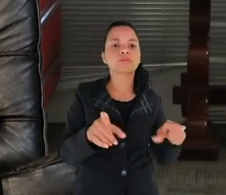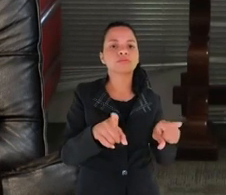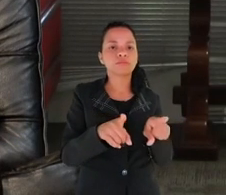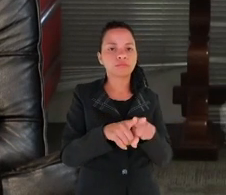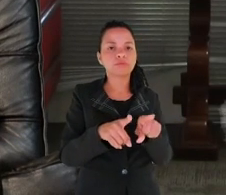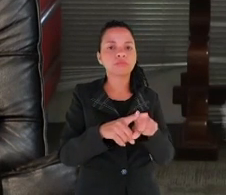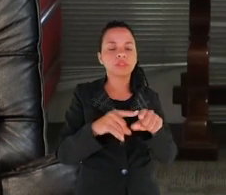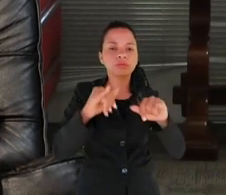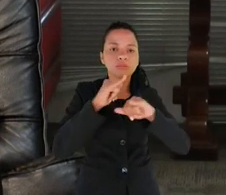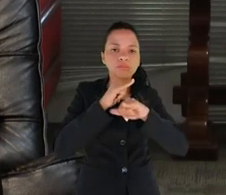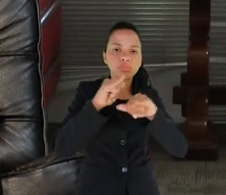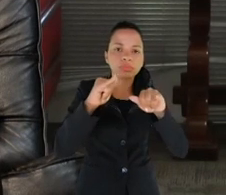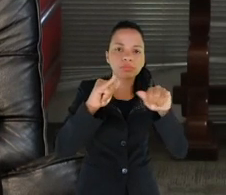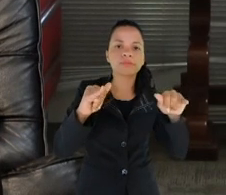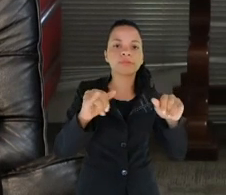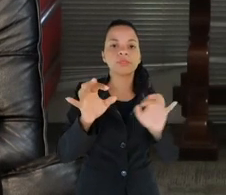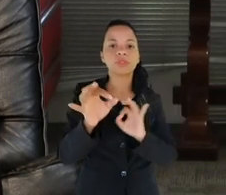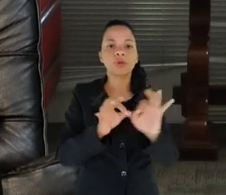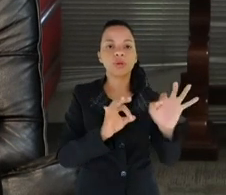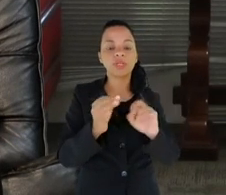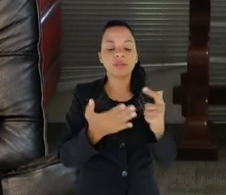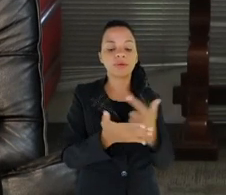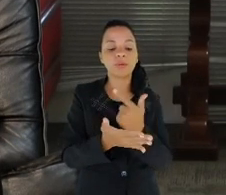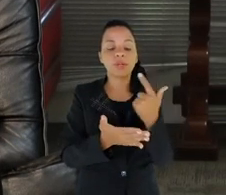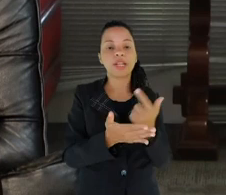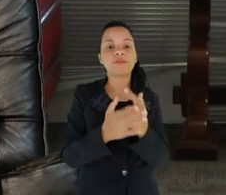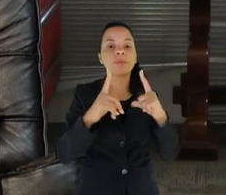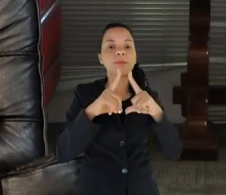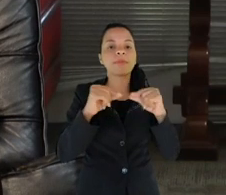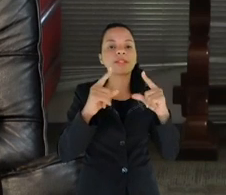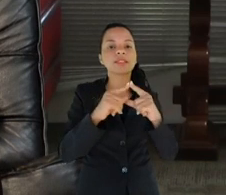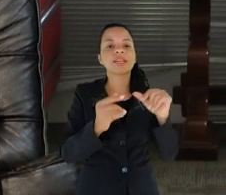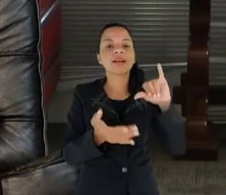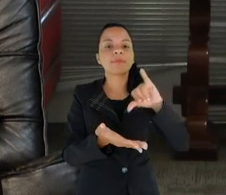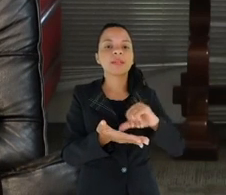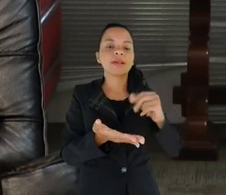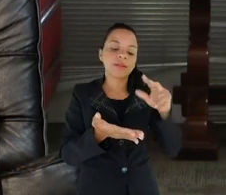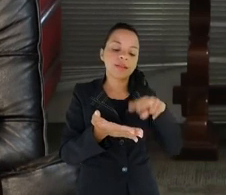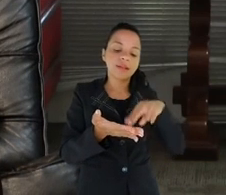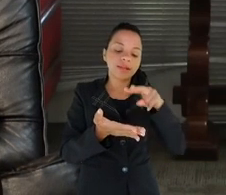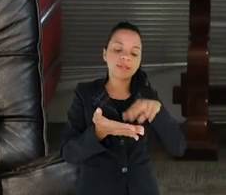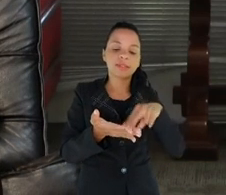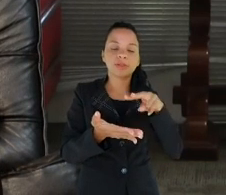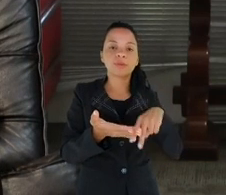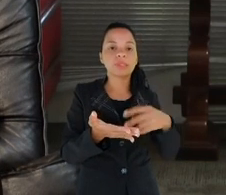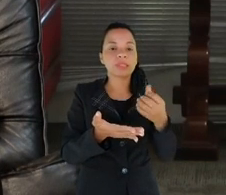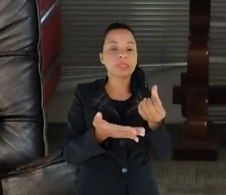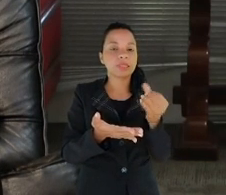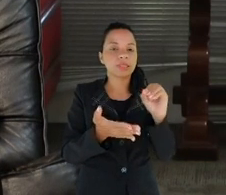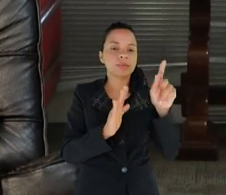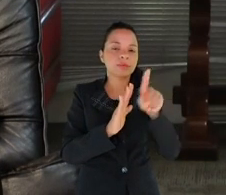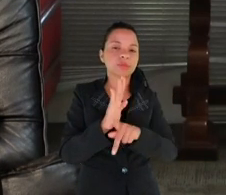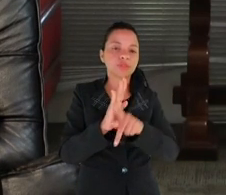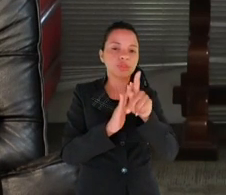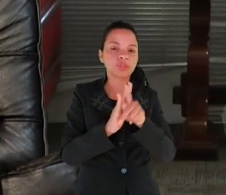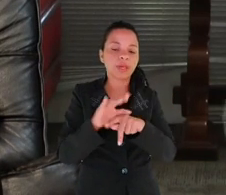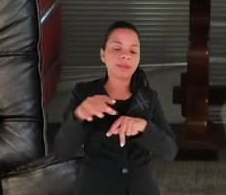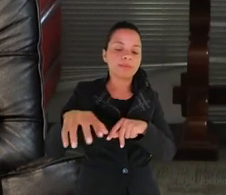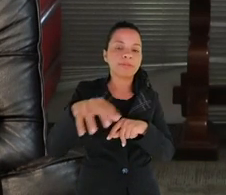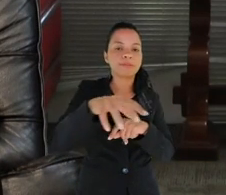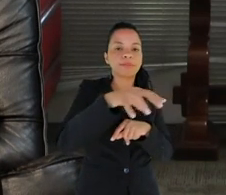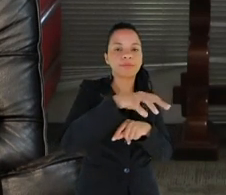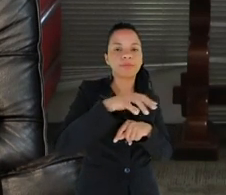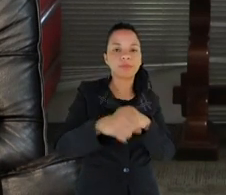É organizadora do livro Brasília, Capital das Leituras, 60 Projetos Mapeados, publicado em 2022 pela